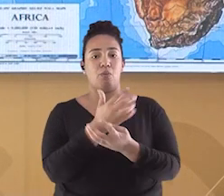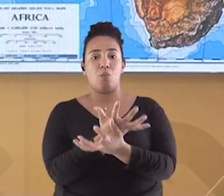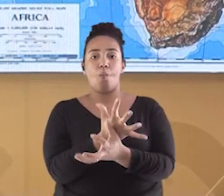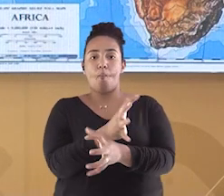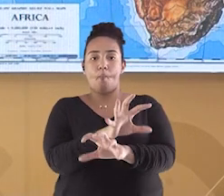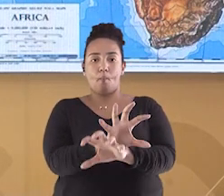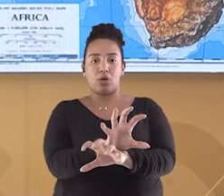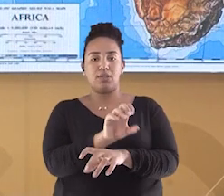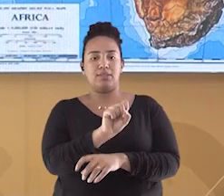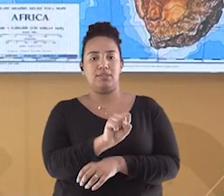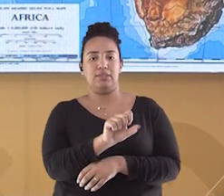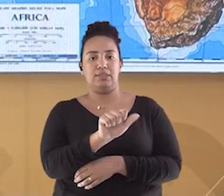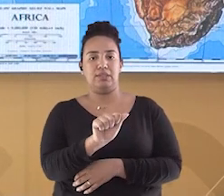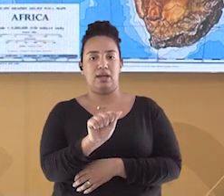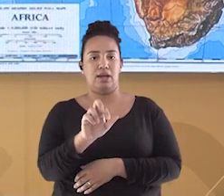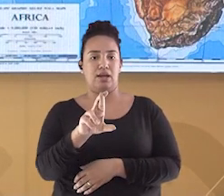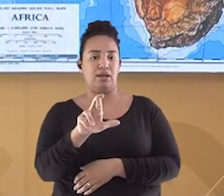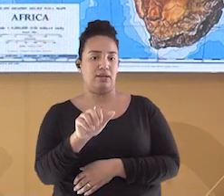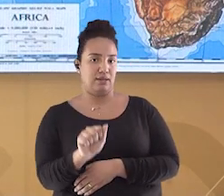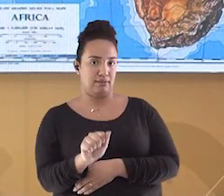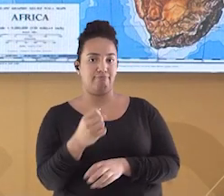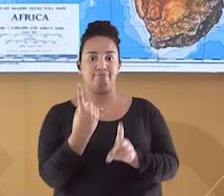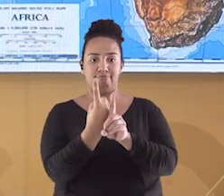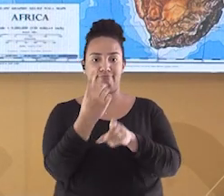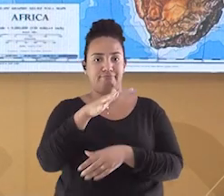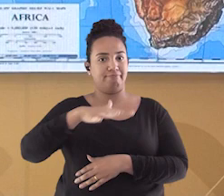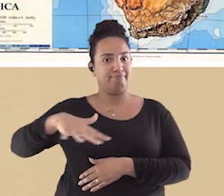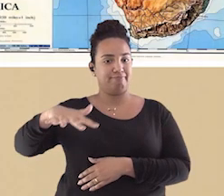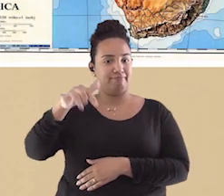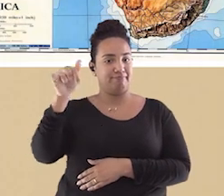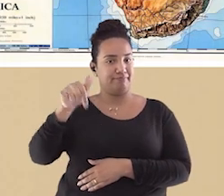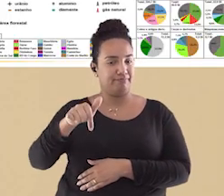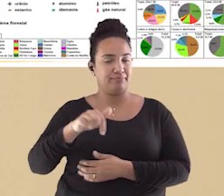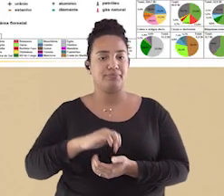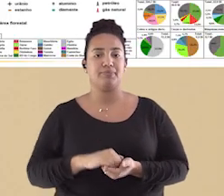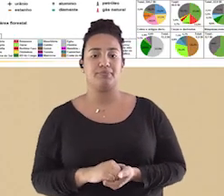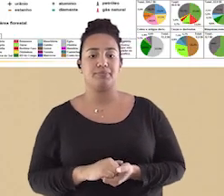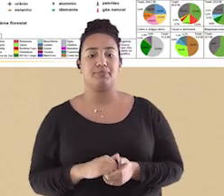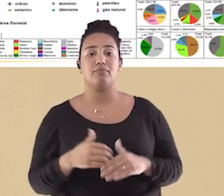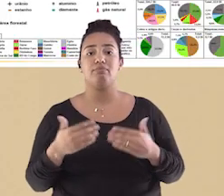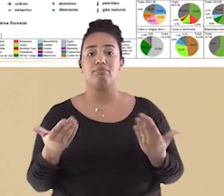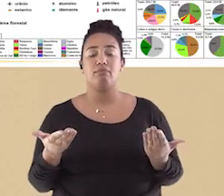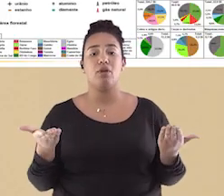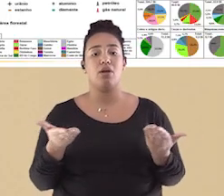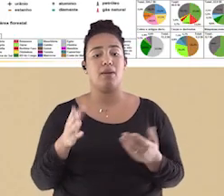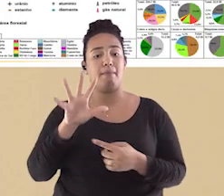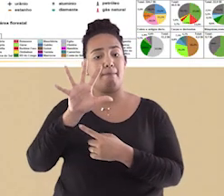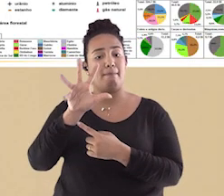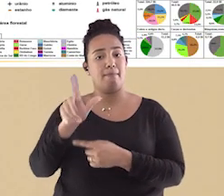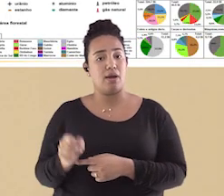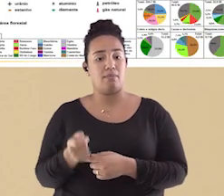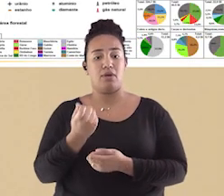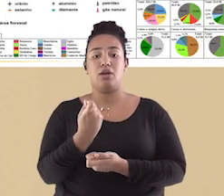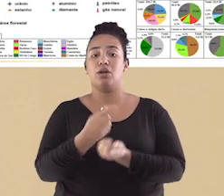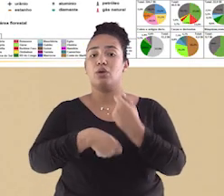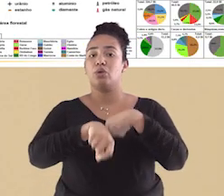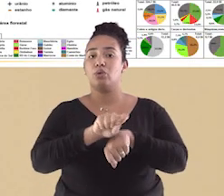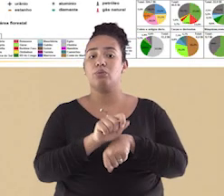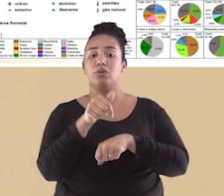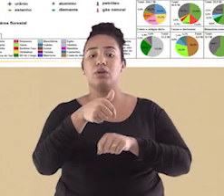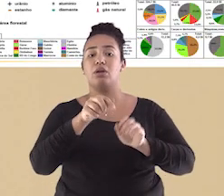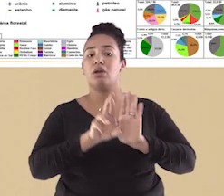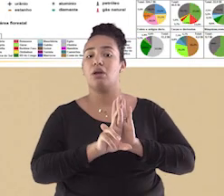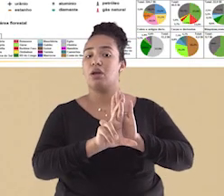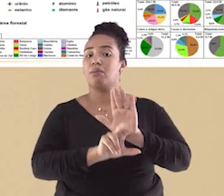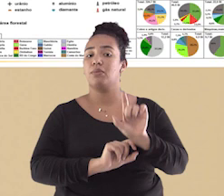Saara, que está predominantemente nessa região. Já os mapas econômicos são aqueles que